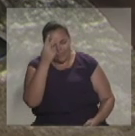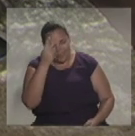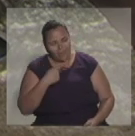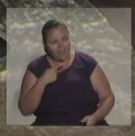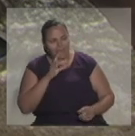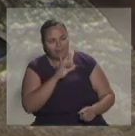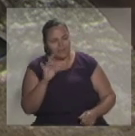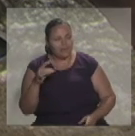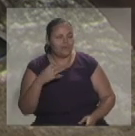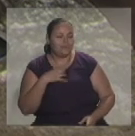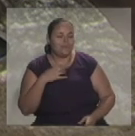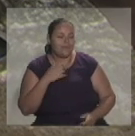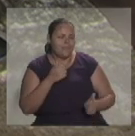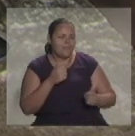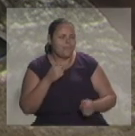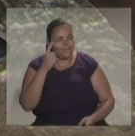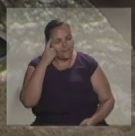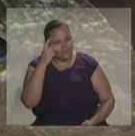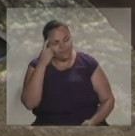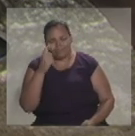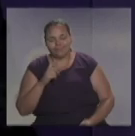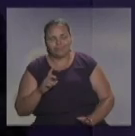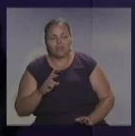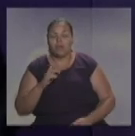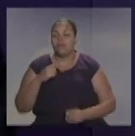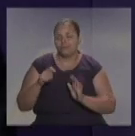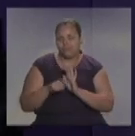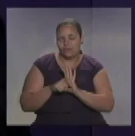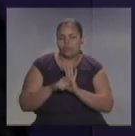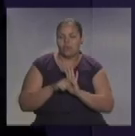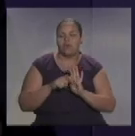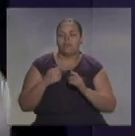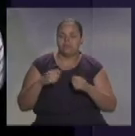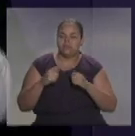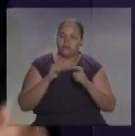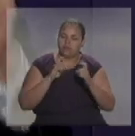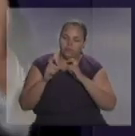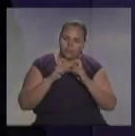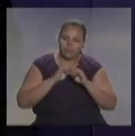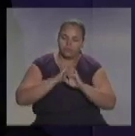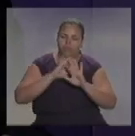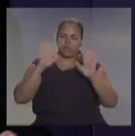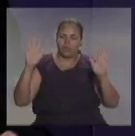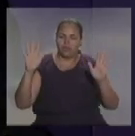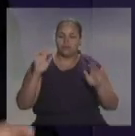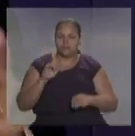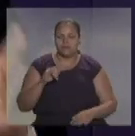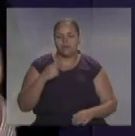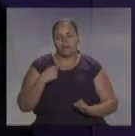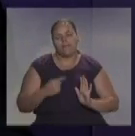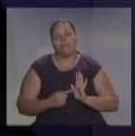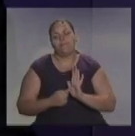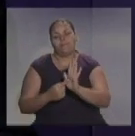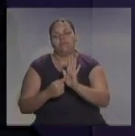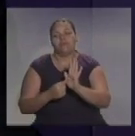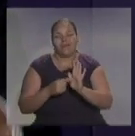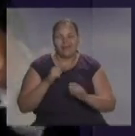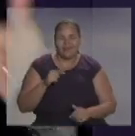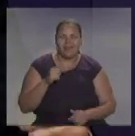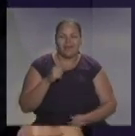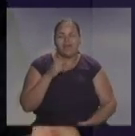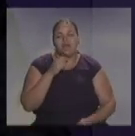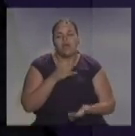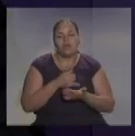senso não de adianta. cada um, não funciona, adianta. né? E a questão da droga é isso. Nós temos que ter um debate claro. Se alguém me apresentar que